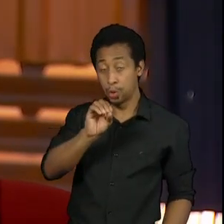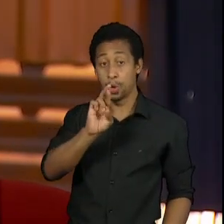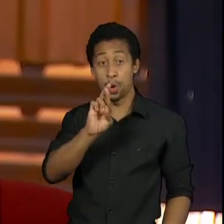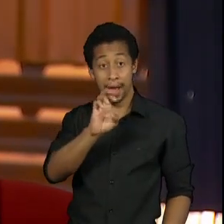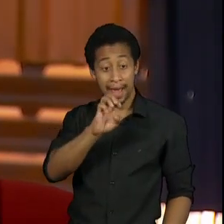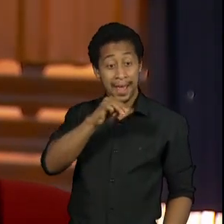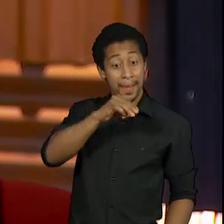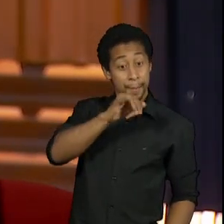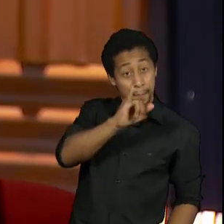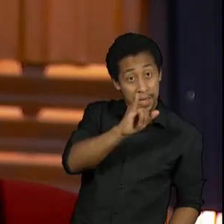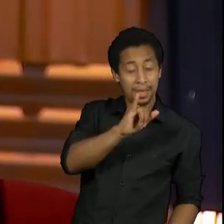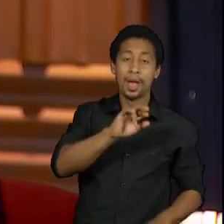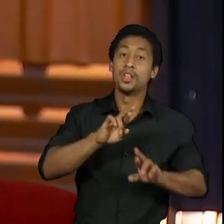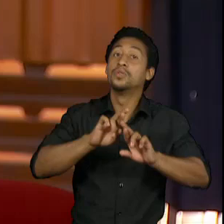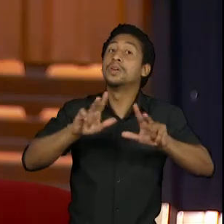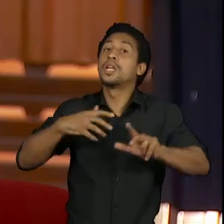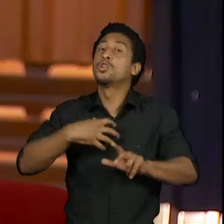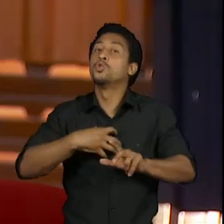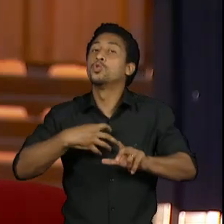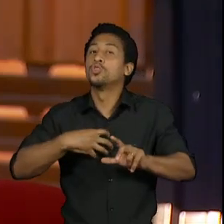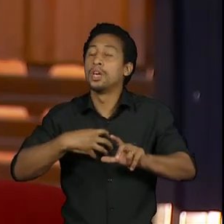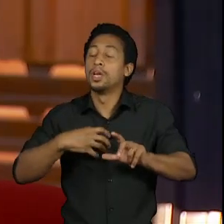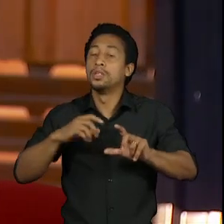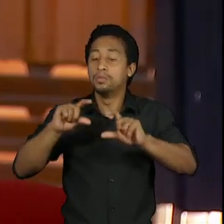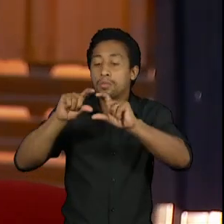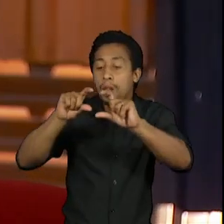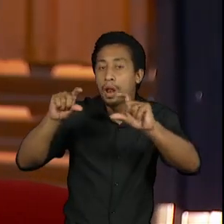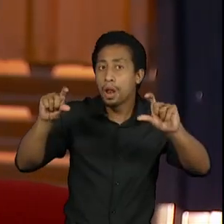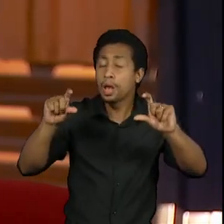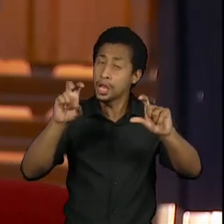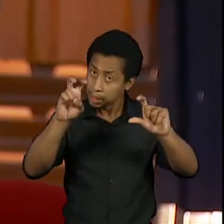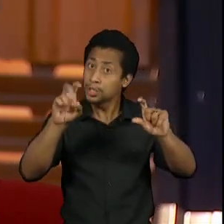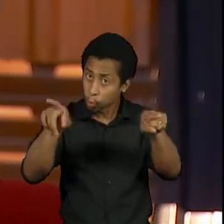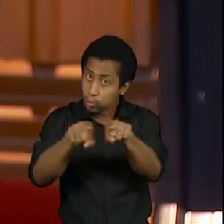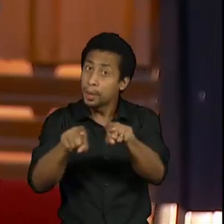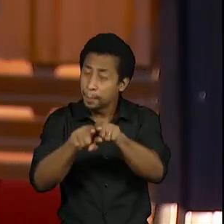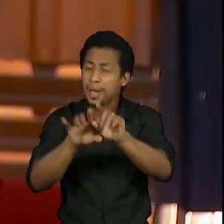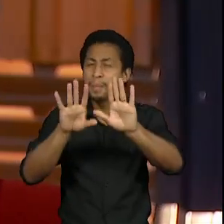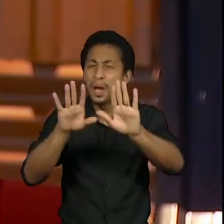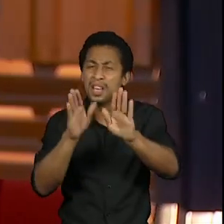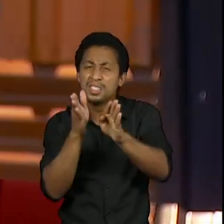mi, ré, mi, do. São 5 também, mas com um meio